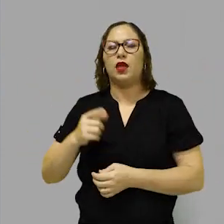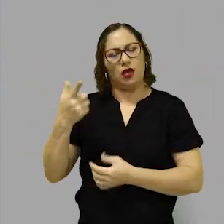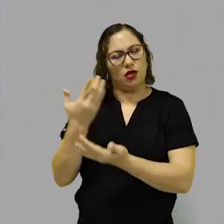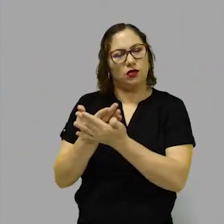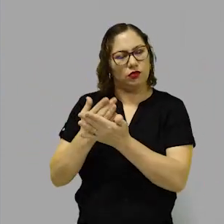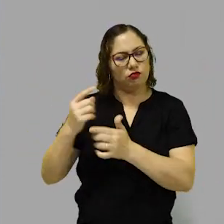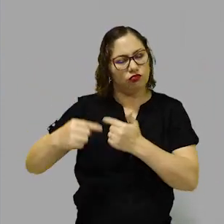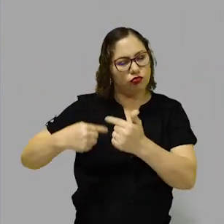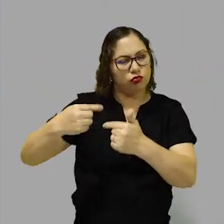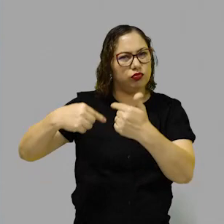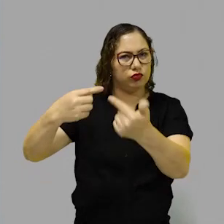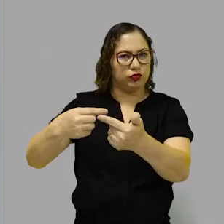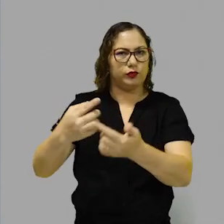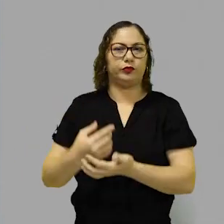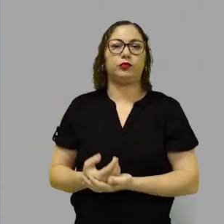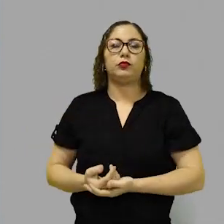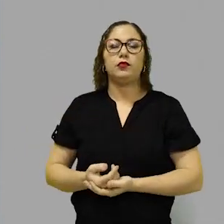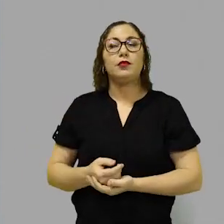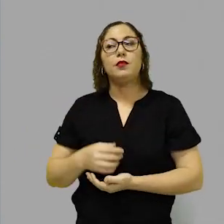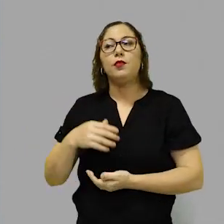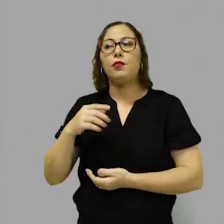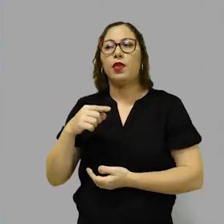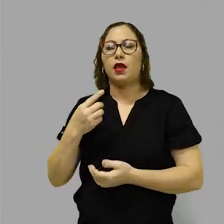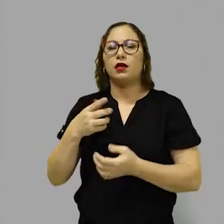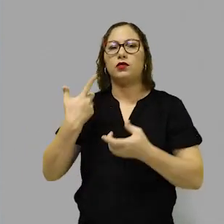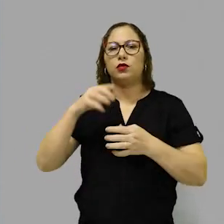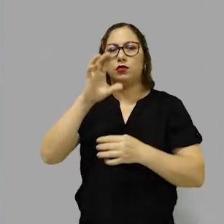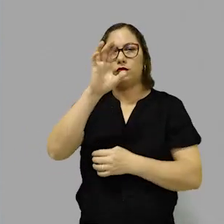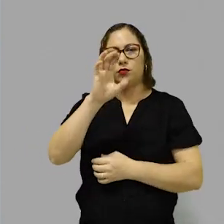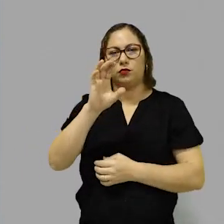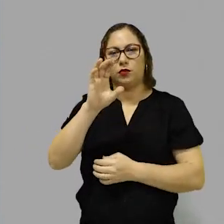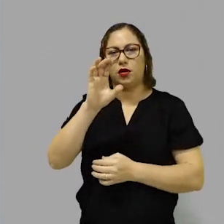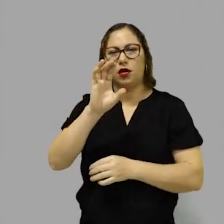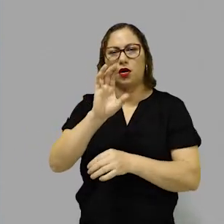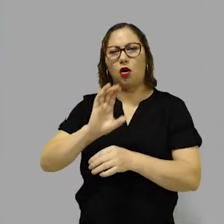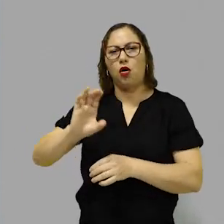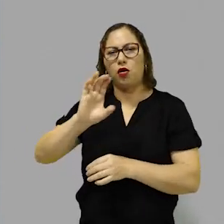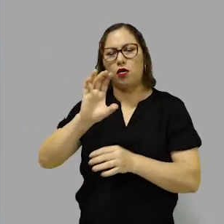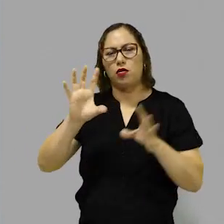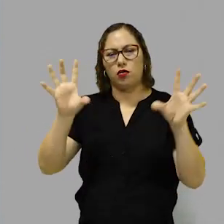estudaremos mais lá nas aulas sobre coordenadas geográficas.